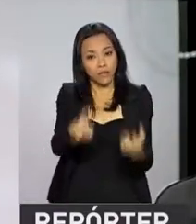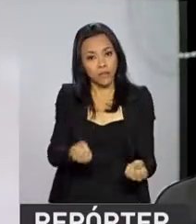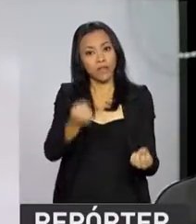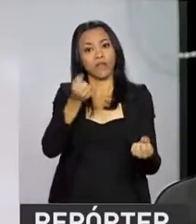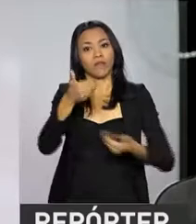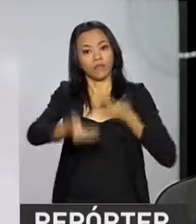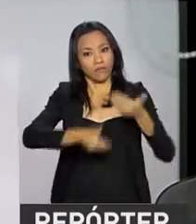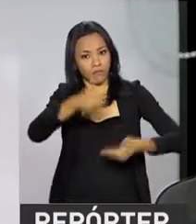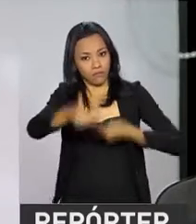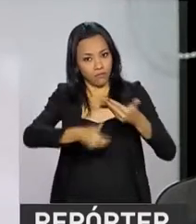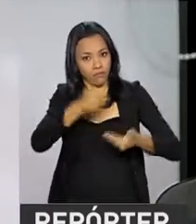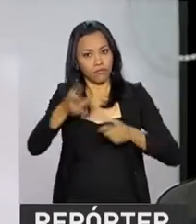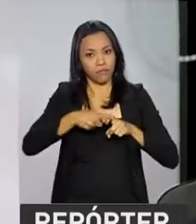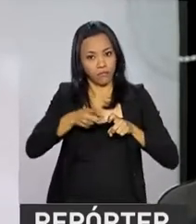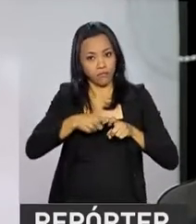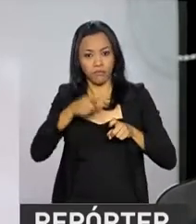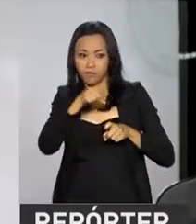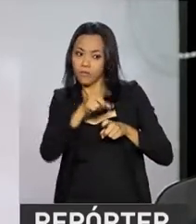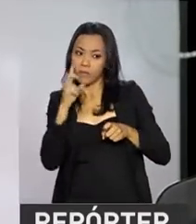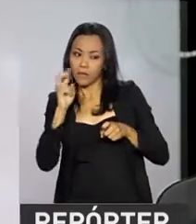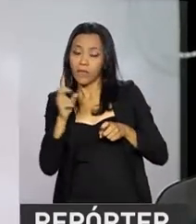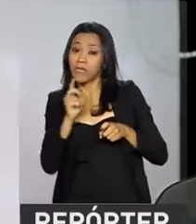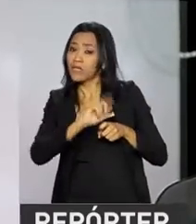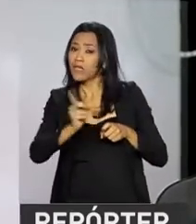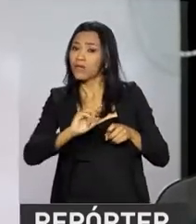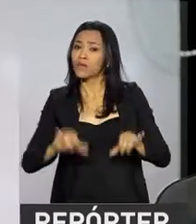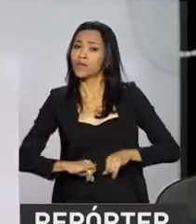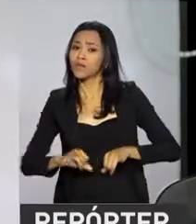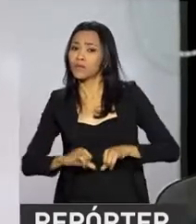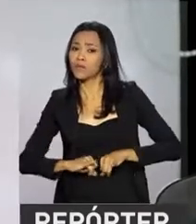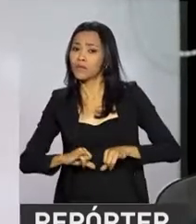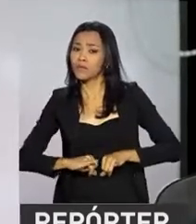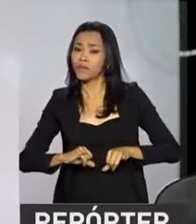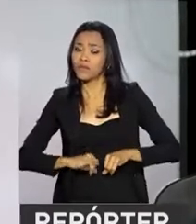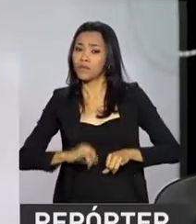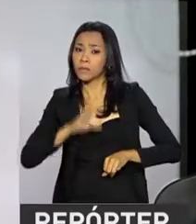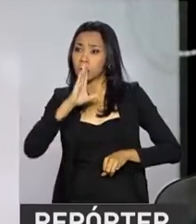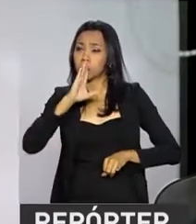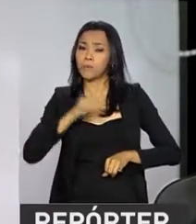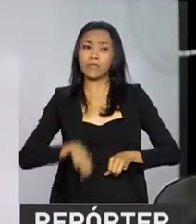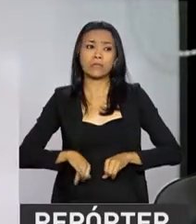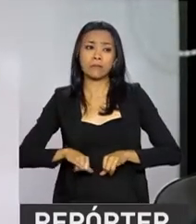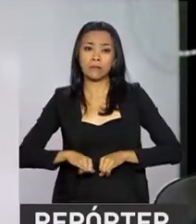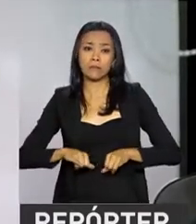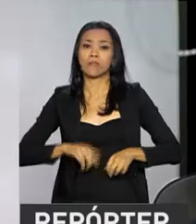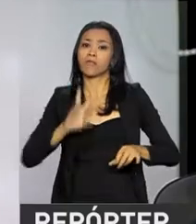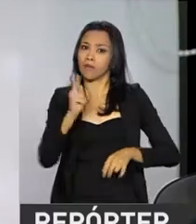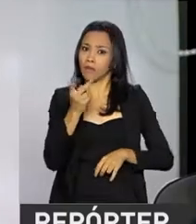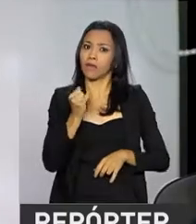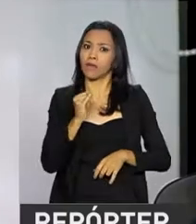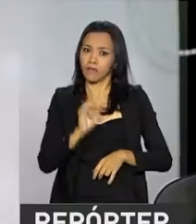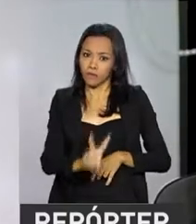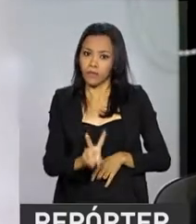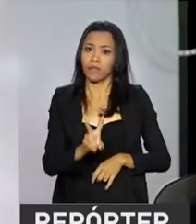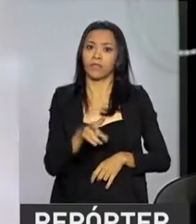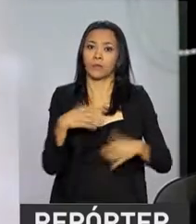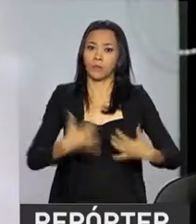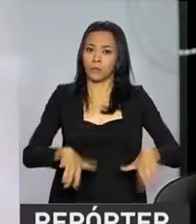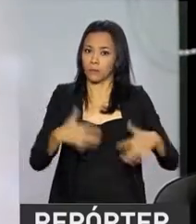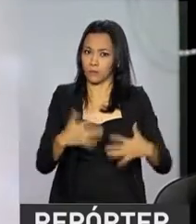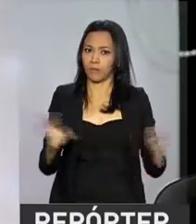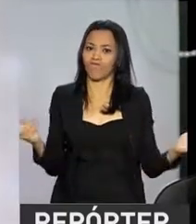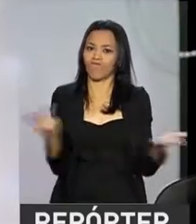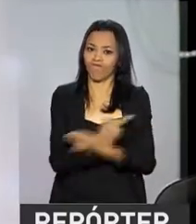se tornando indetectáveis e não sofrendo todas as consequências que o HIV